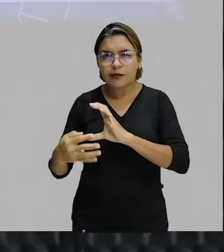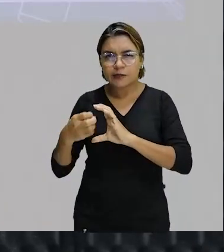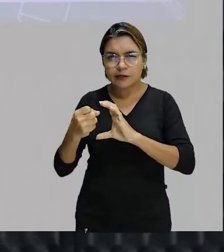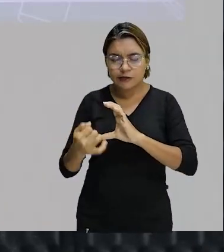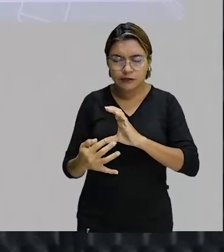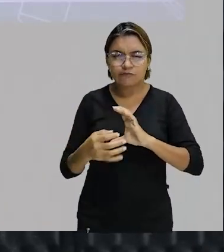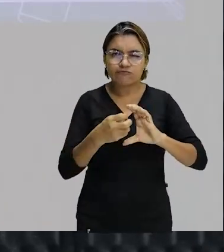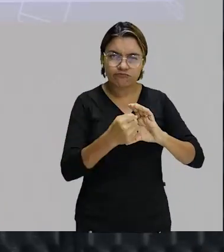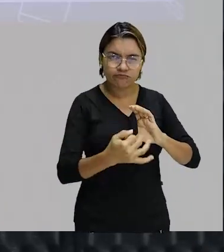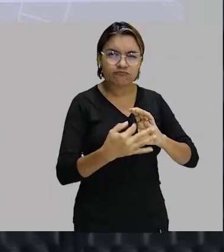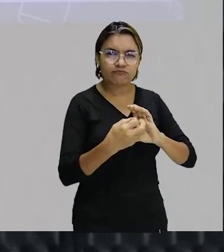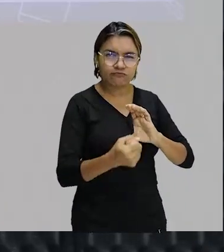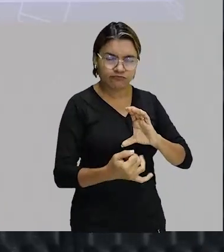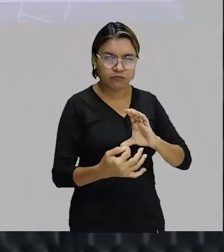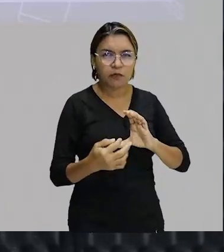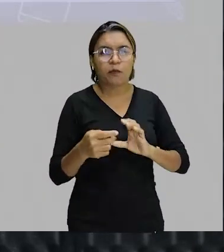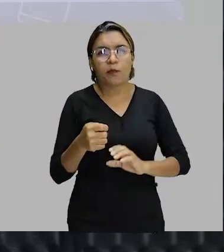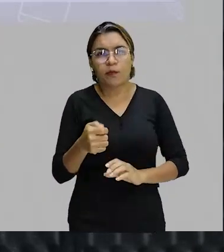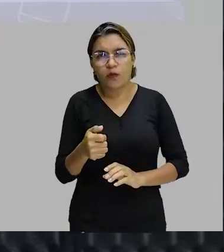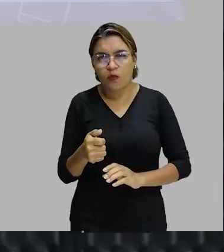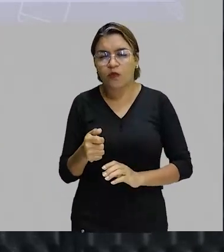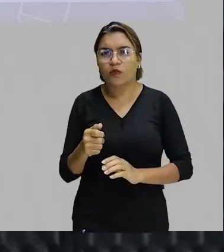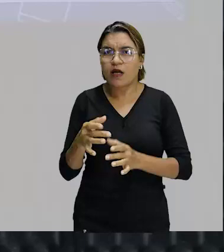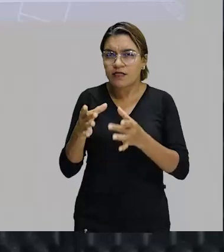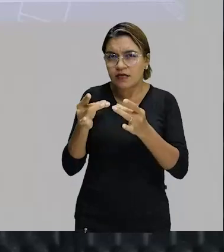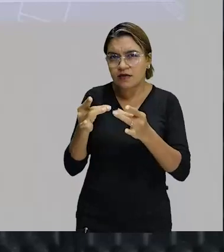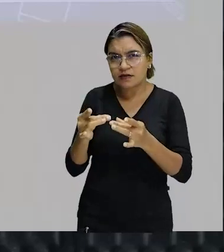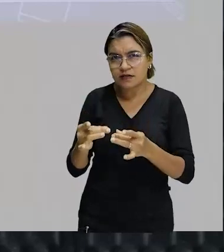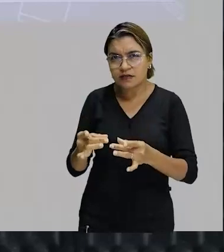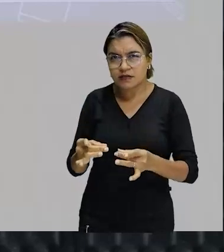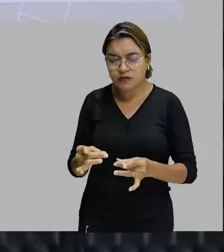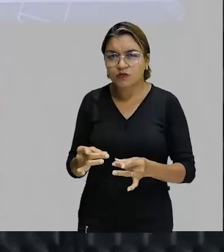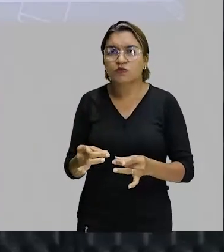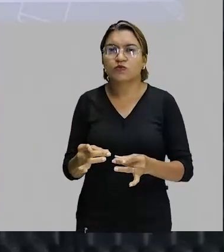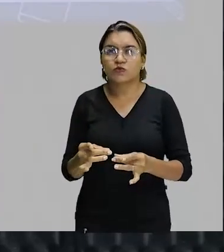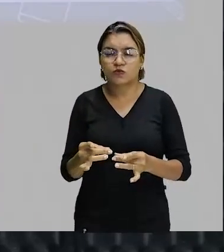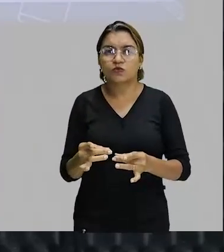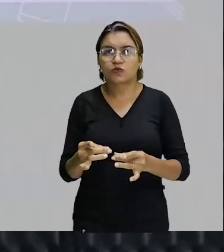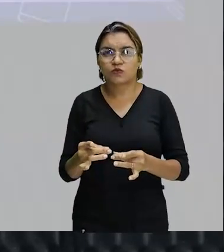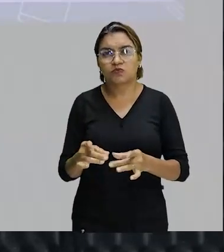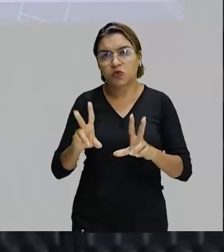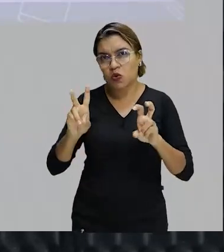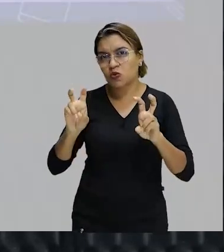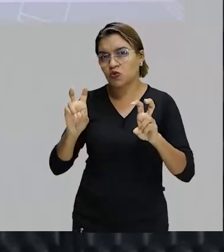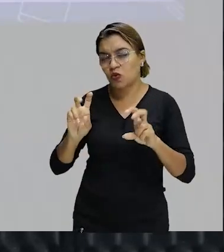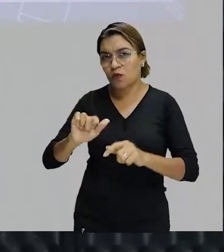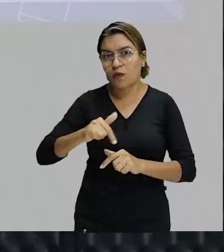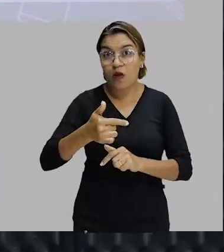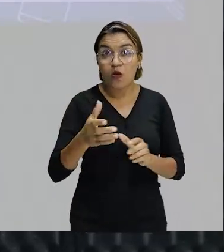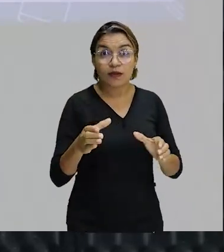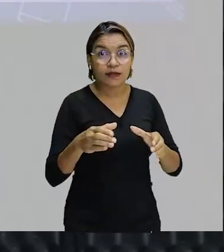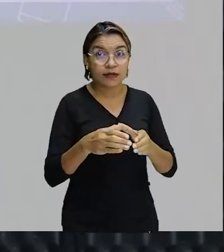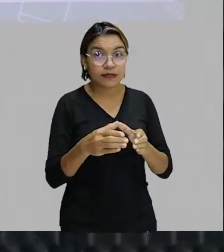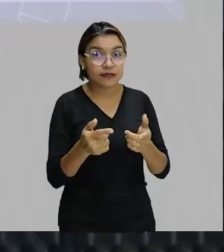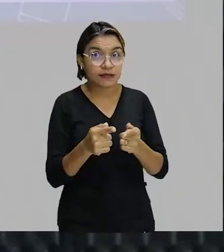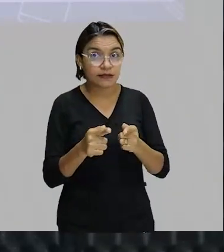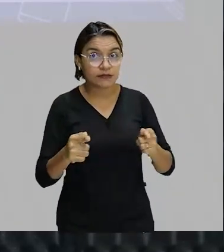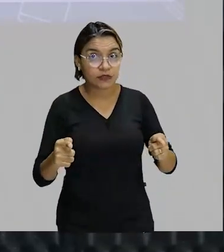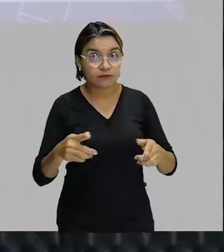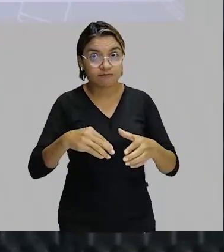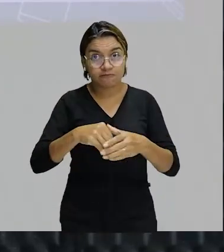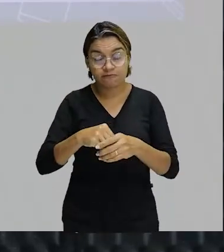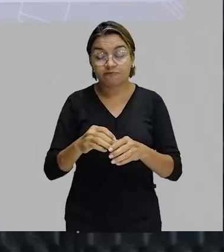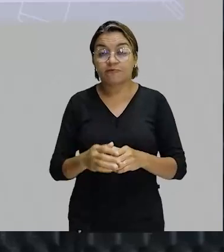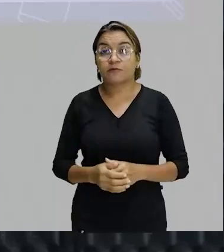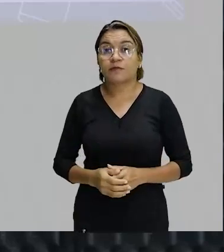Eles vão oferecer um pouco mais de descrição ou de detalhes em relação a uma outra classe gramatical. Tá? Então, no nosso